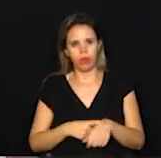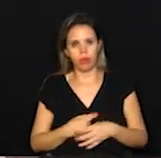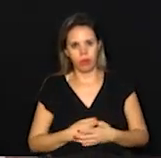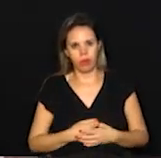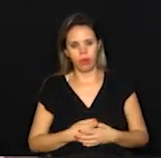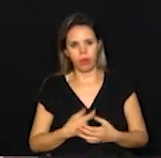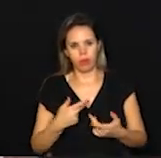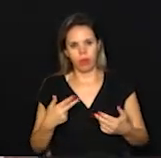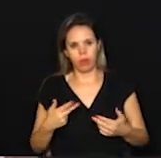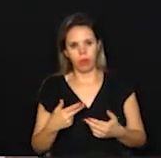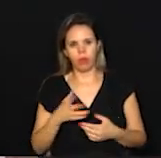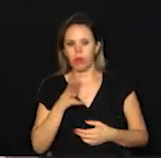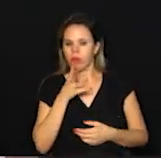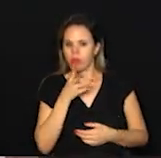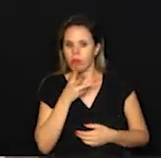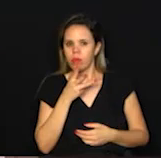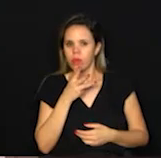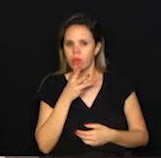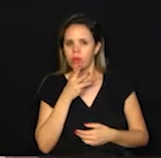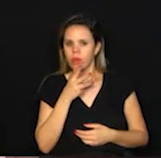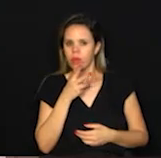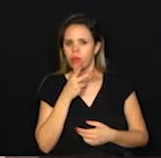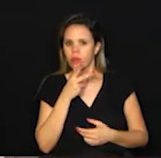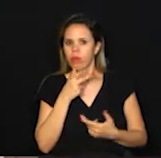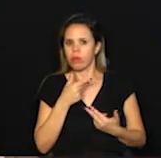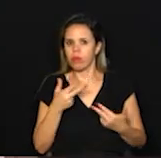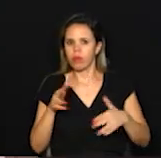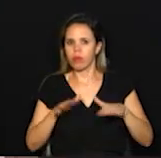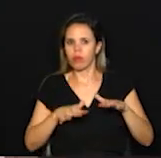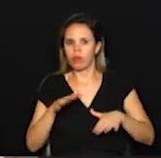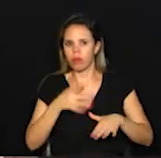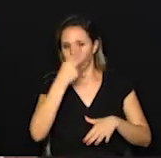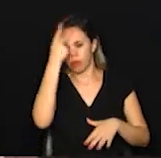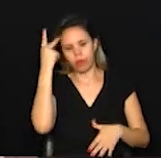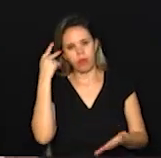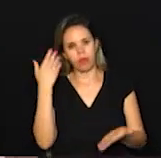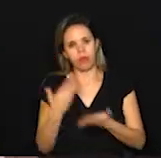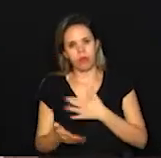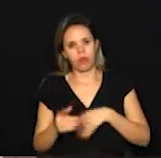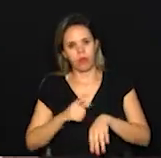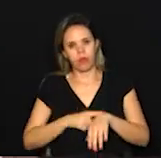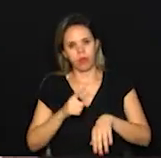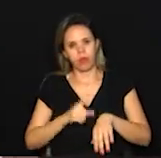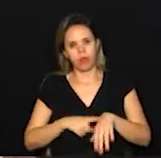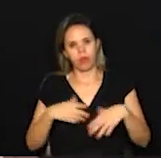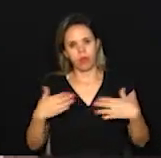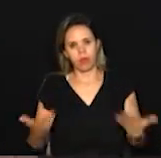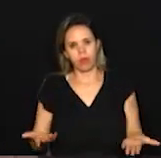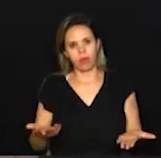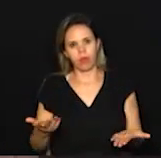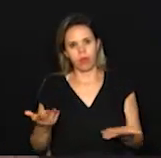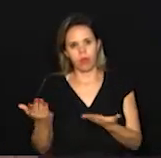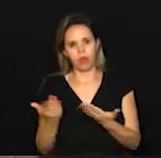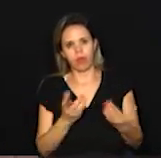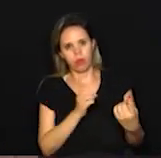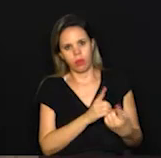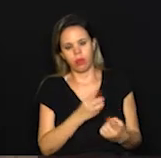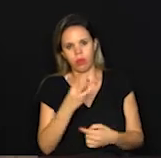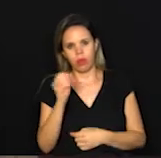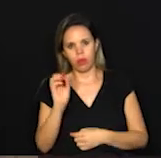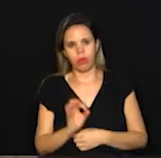a coisa é muito morosa e fica demorando. E muitas vezes a pessoa perde muito tempo lá quando é recebido.